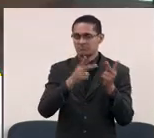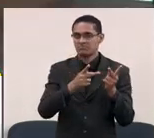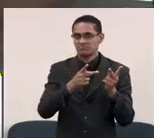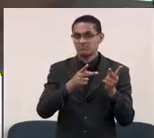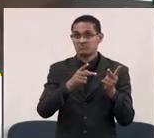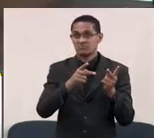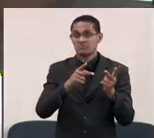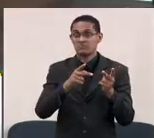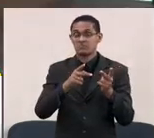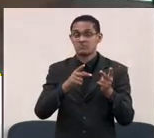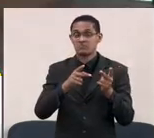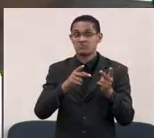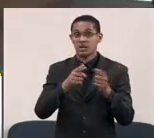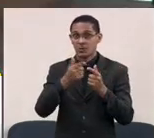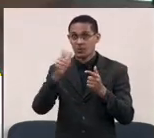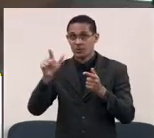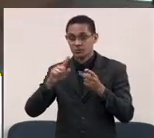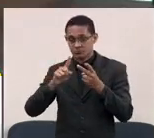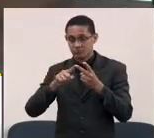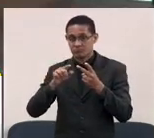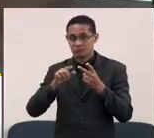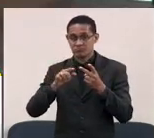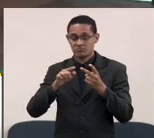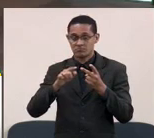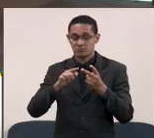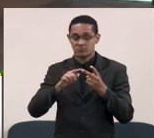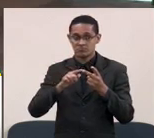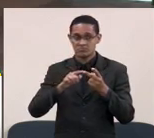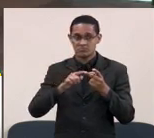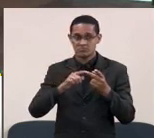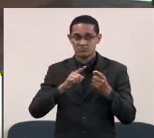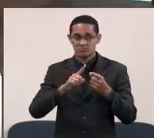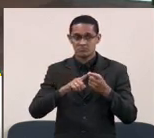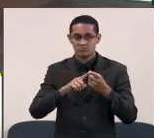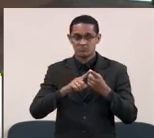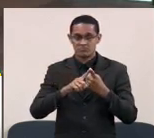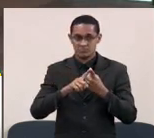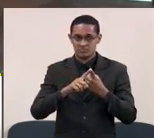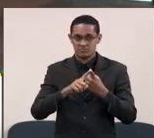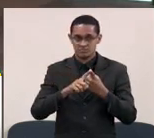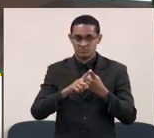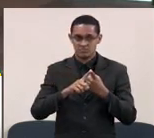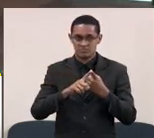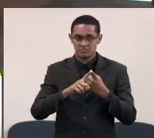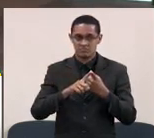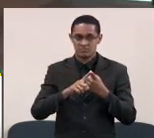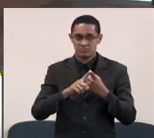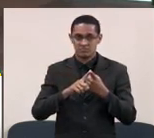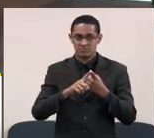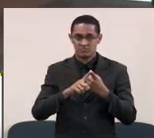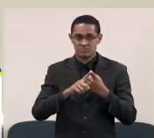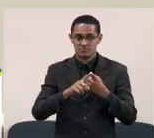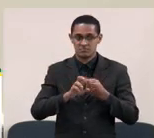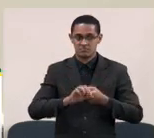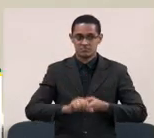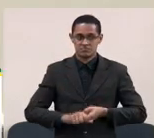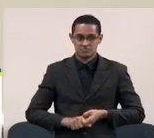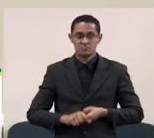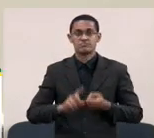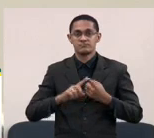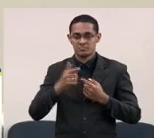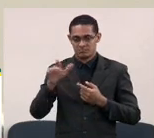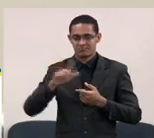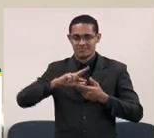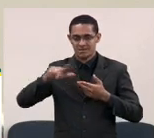da saúde. Mas, além da área da saúde, nós tivemos que visitar outras coisas e